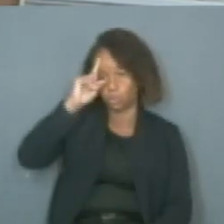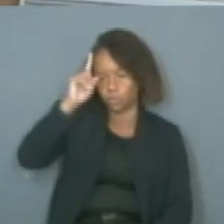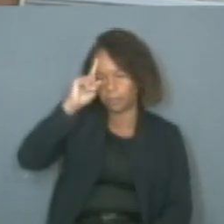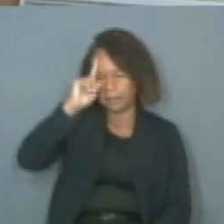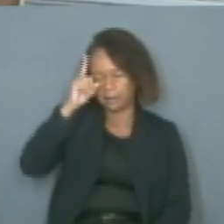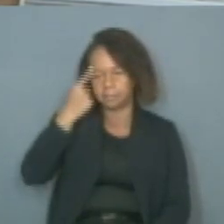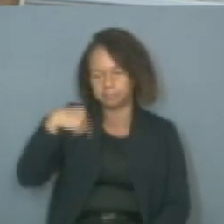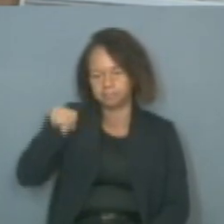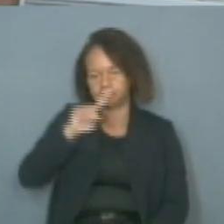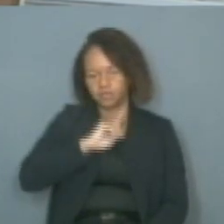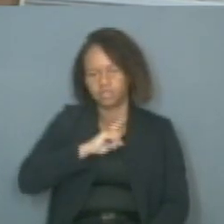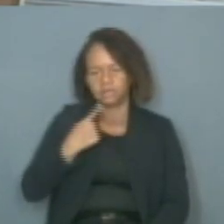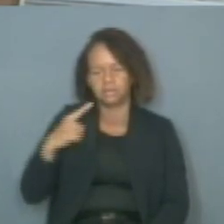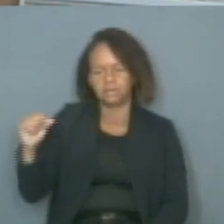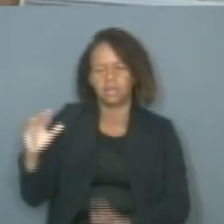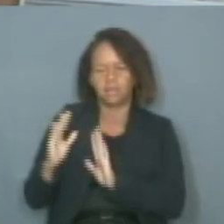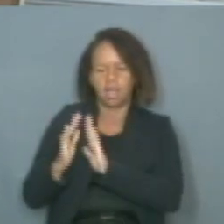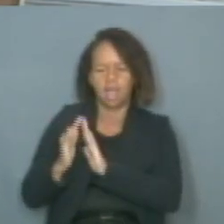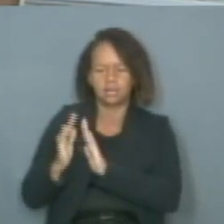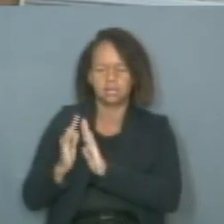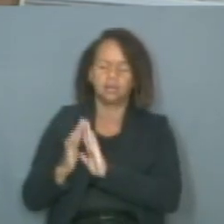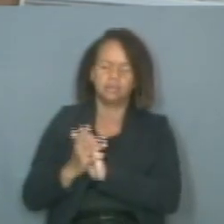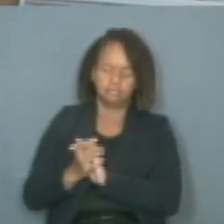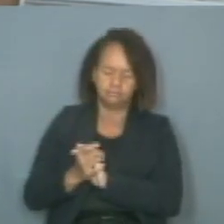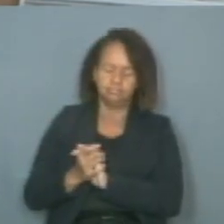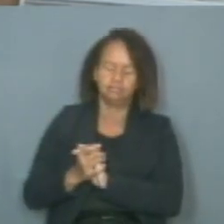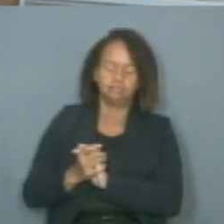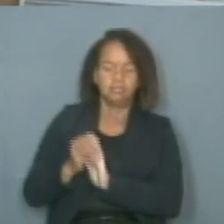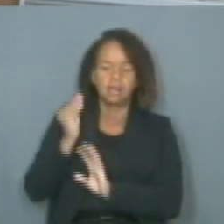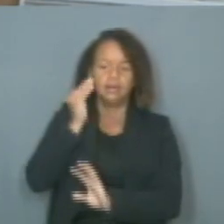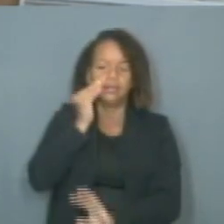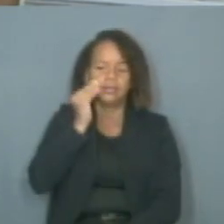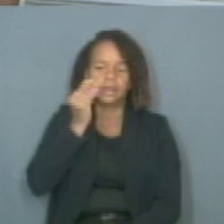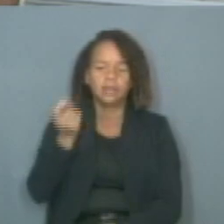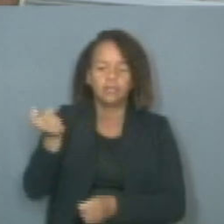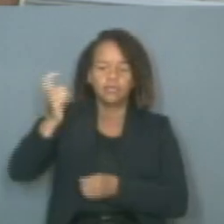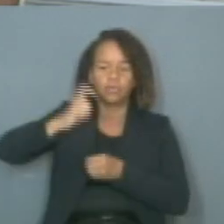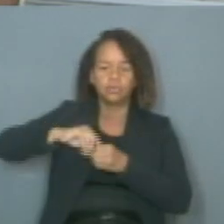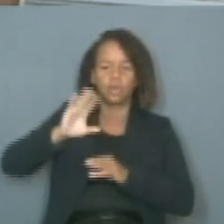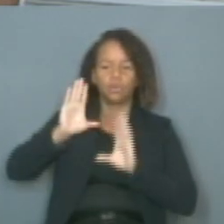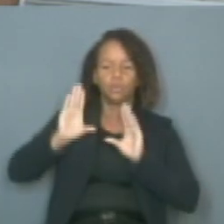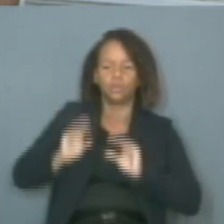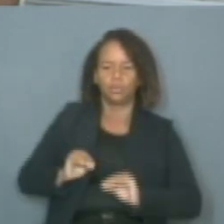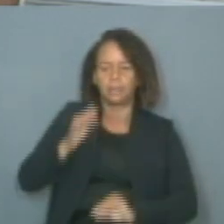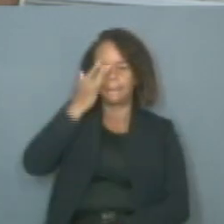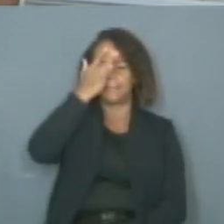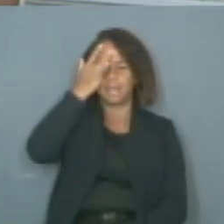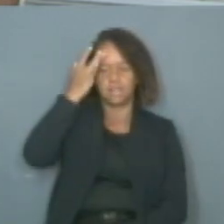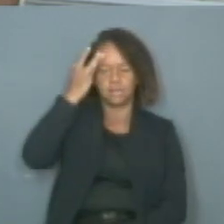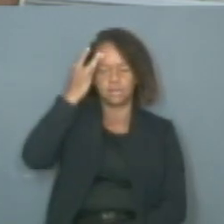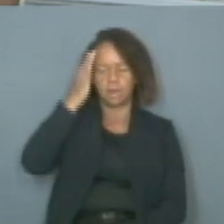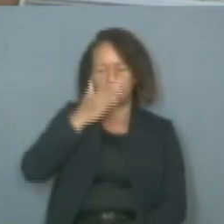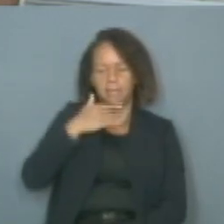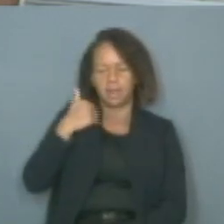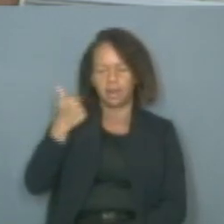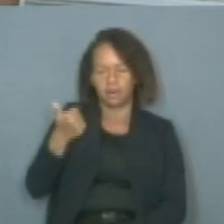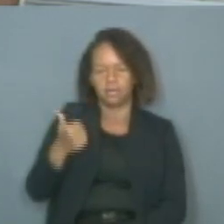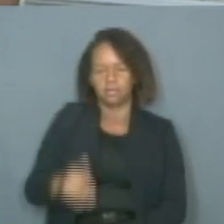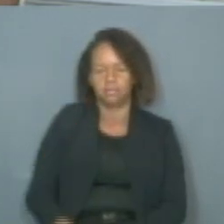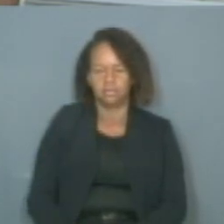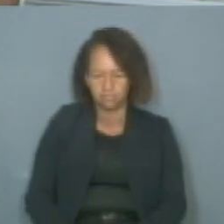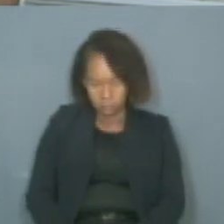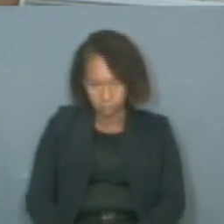a gente sai de casa, vereador Tadeu Calheiros, e tenta voltar à noite sendo pessoas melhores de uma maneira